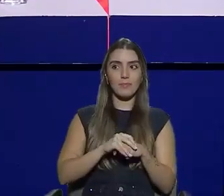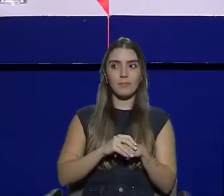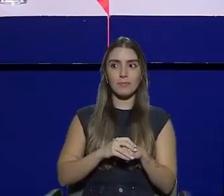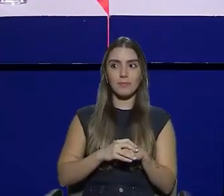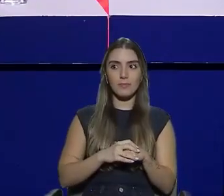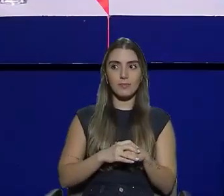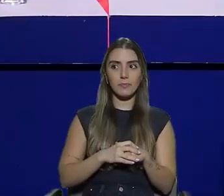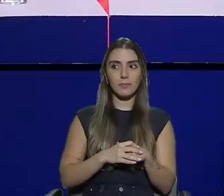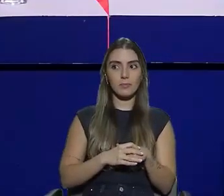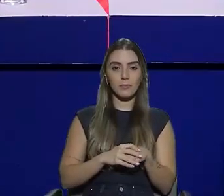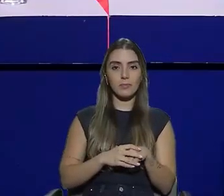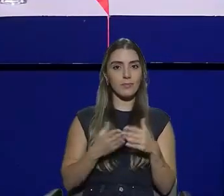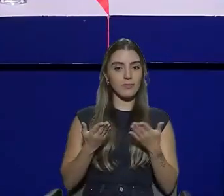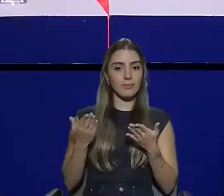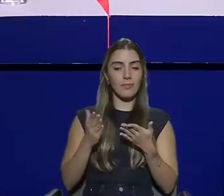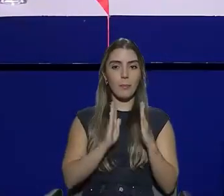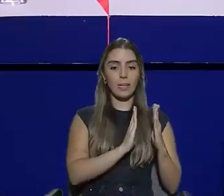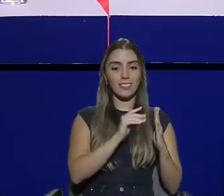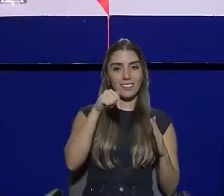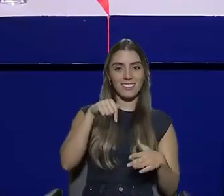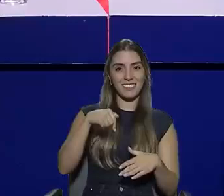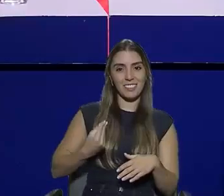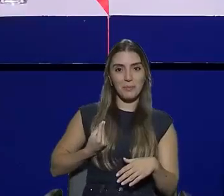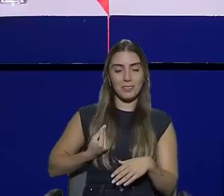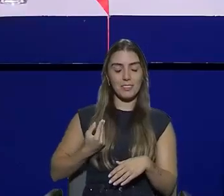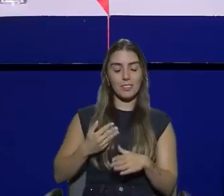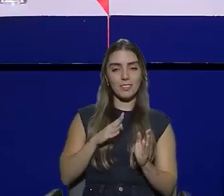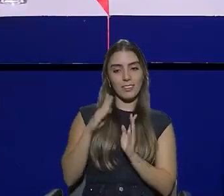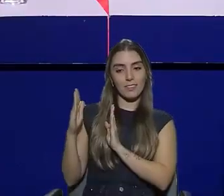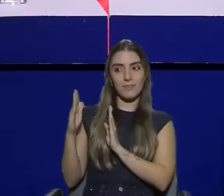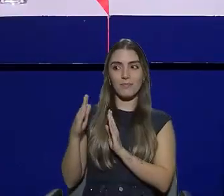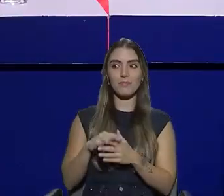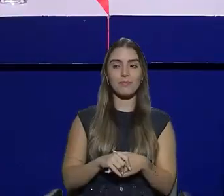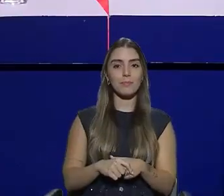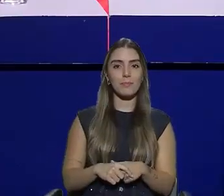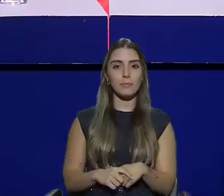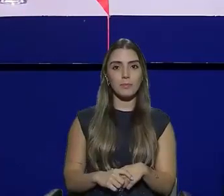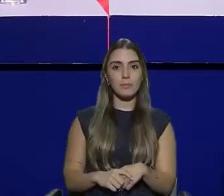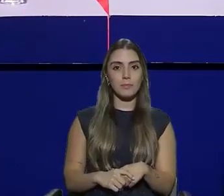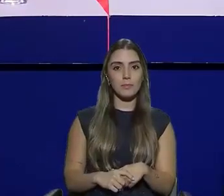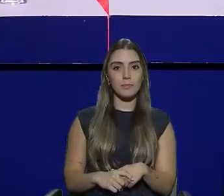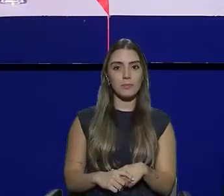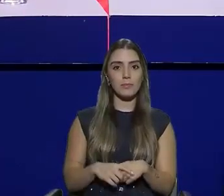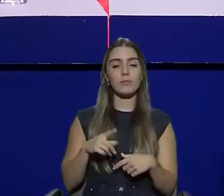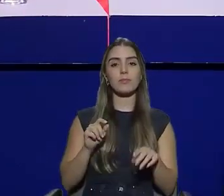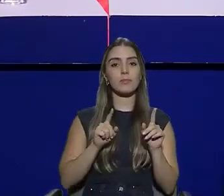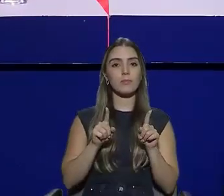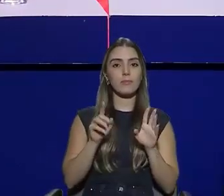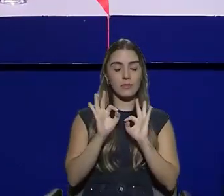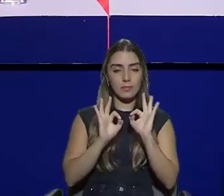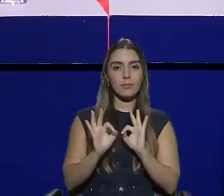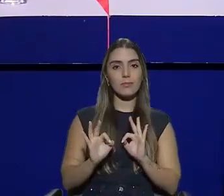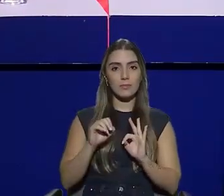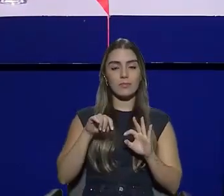evento. O palco possui uma longa mesa azul marinho e branca, onde os convidados se assentam de trás. De frente ao lugar que cada